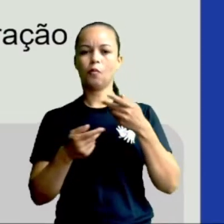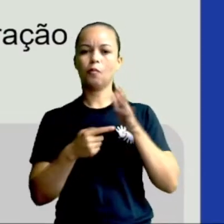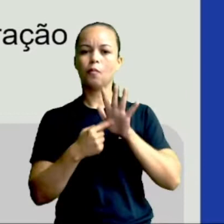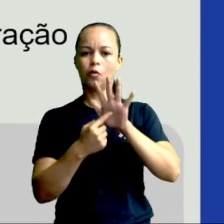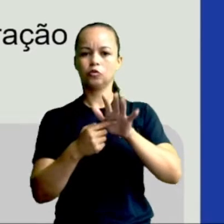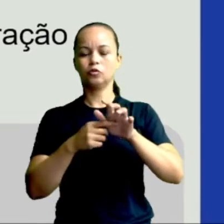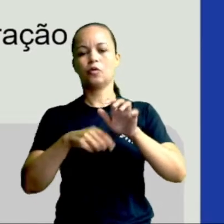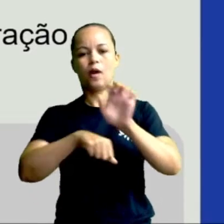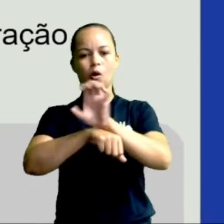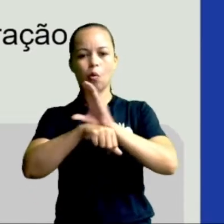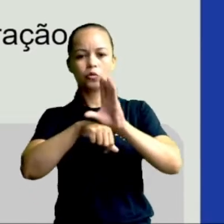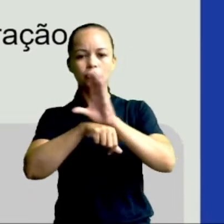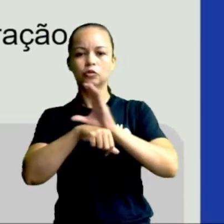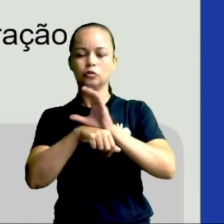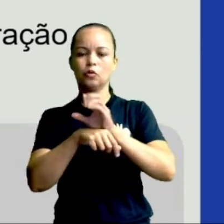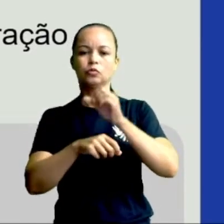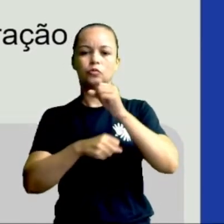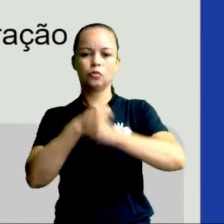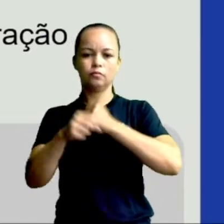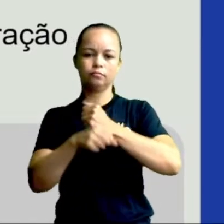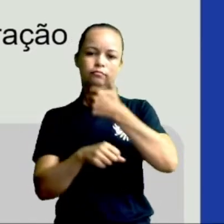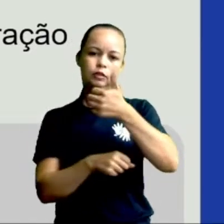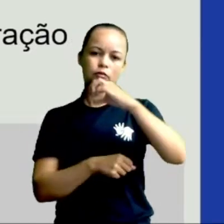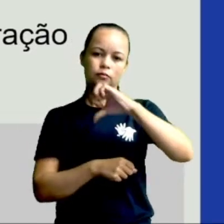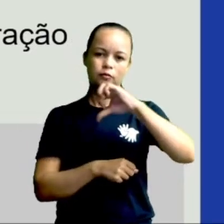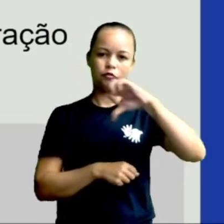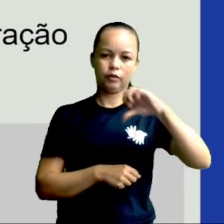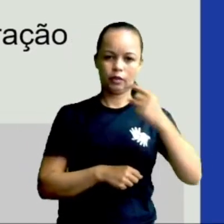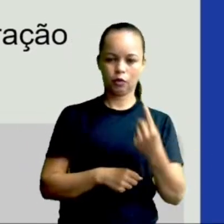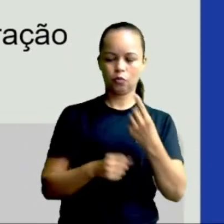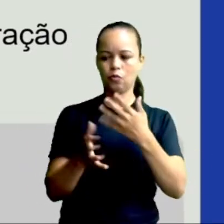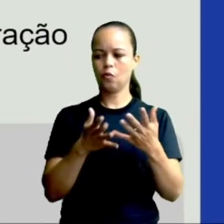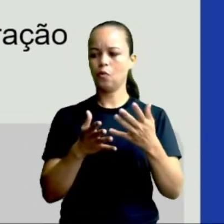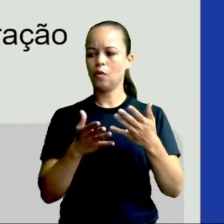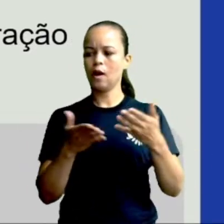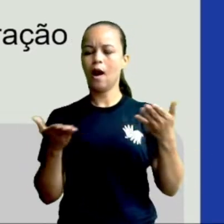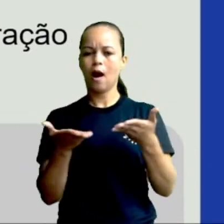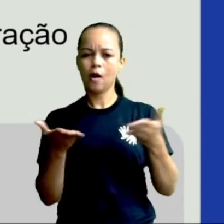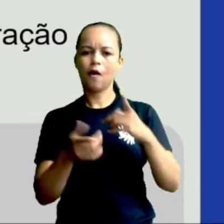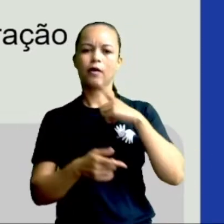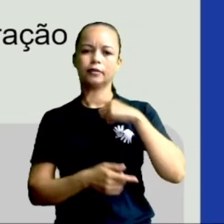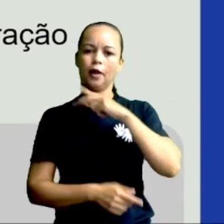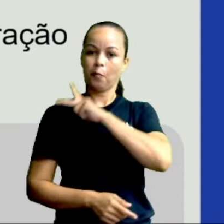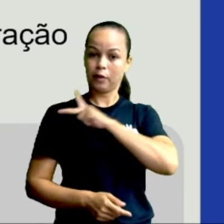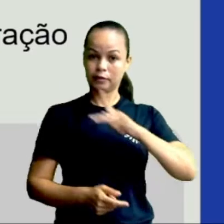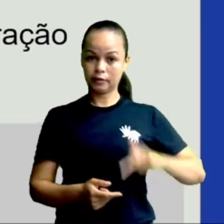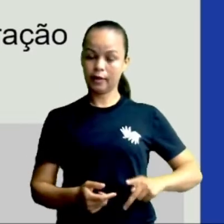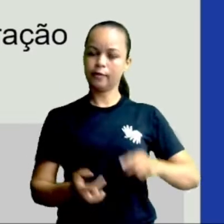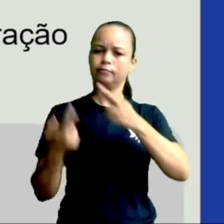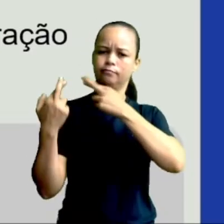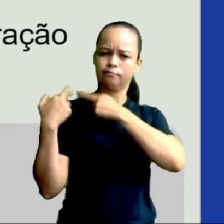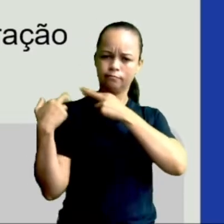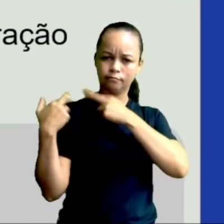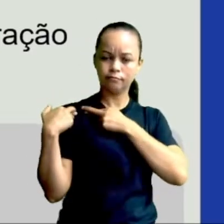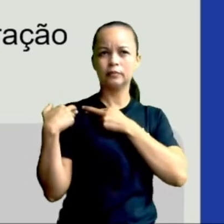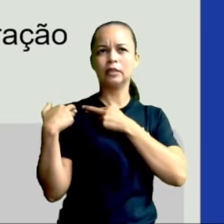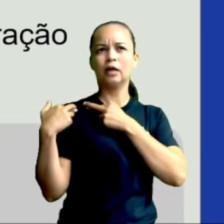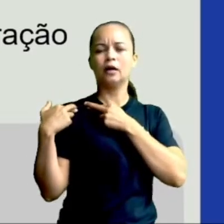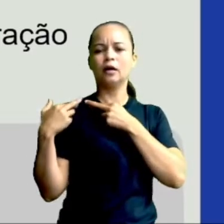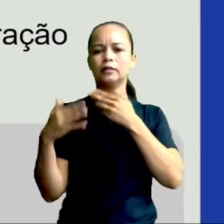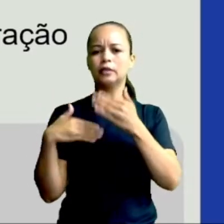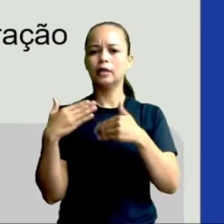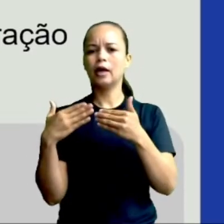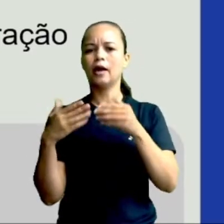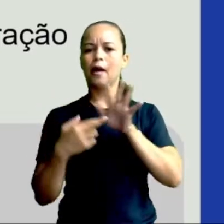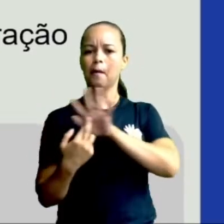Constituição de 1891. Então a gente tem agora um presidente que tem a responsabilidade de ser